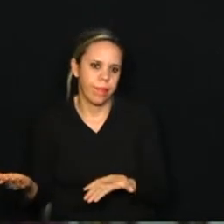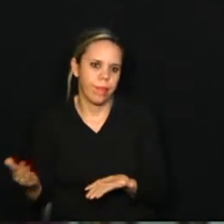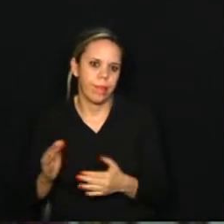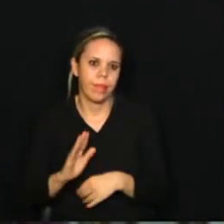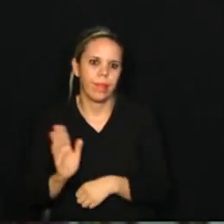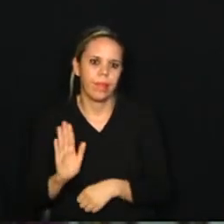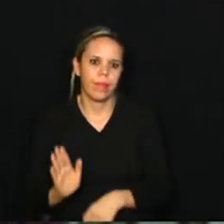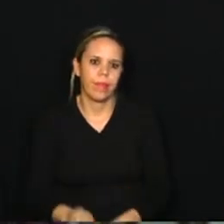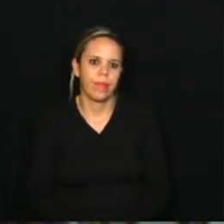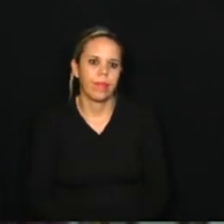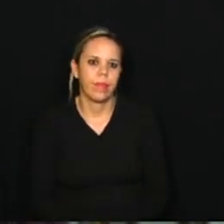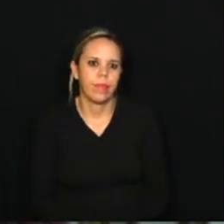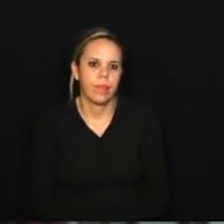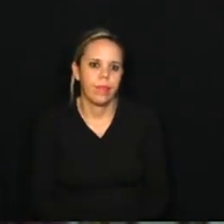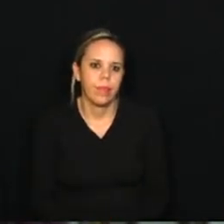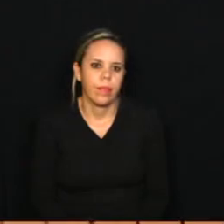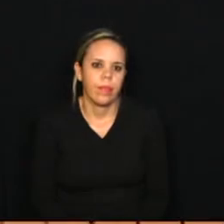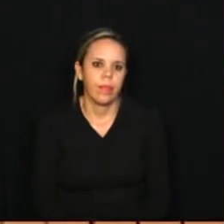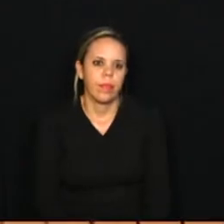próxima.